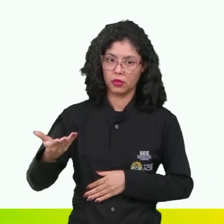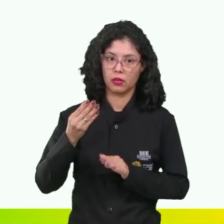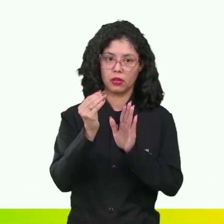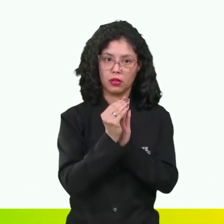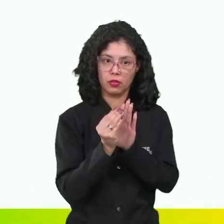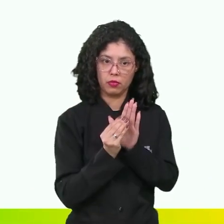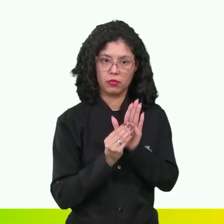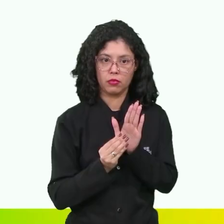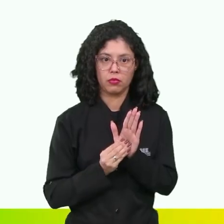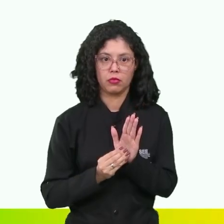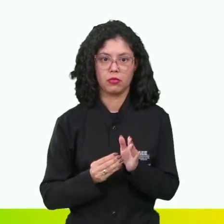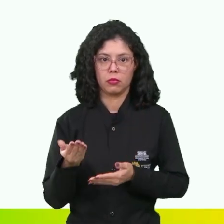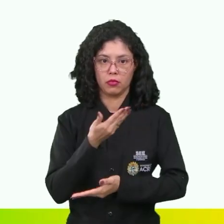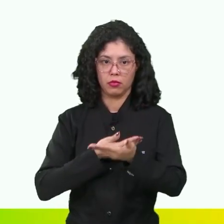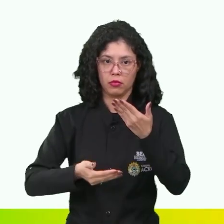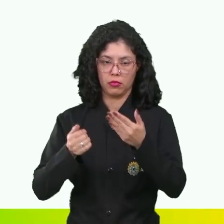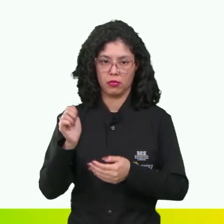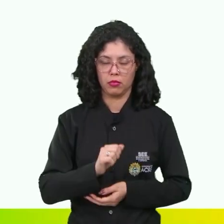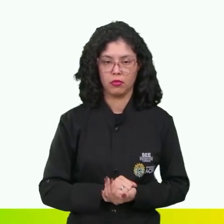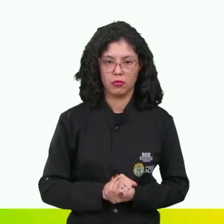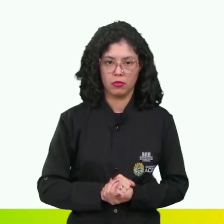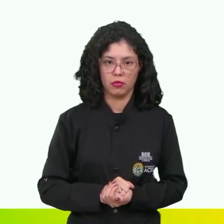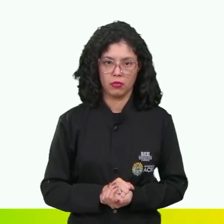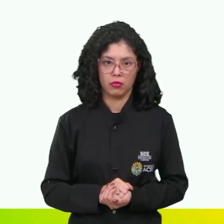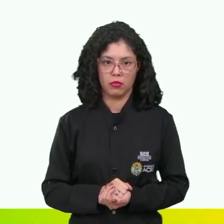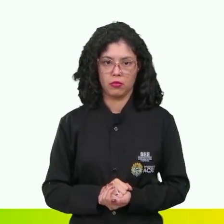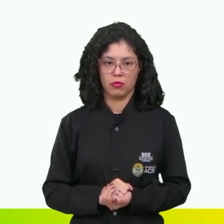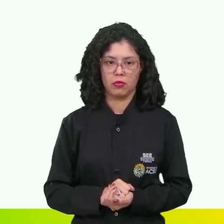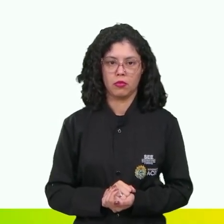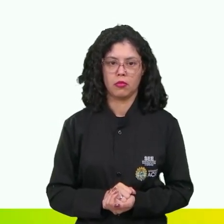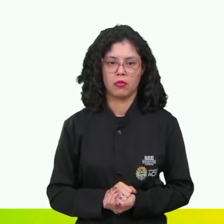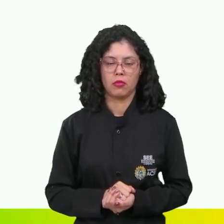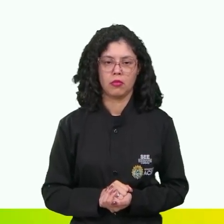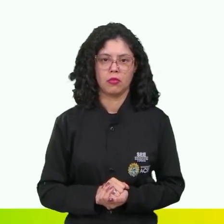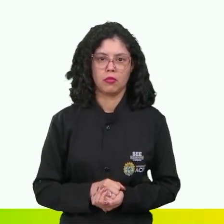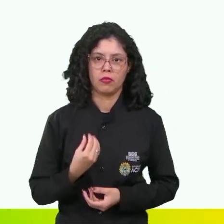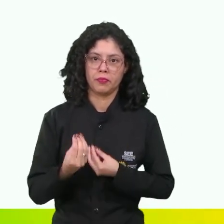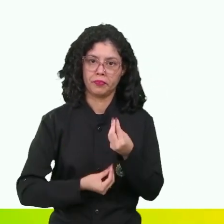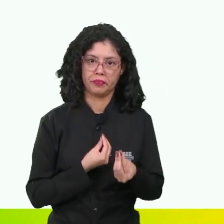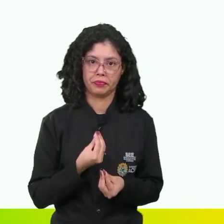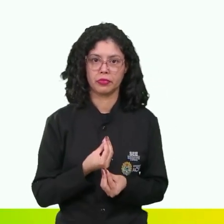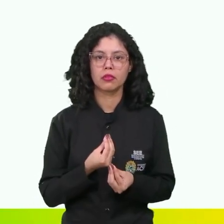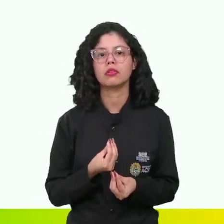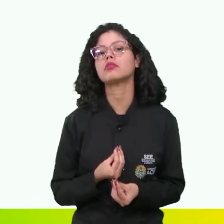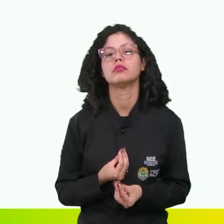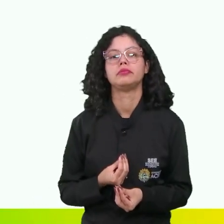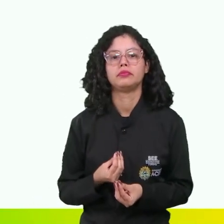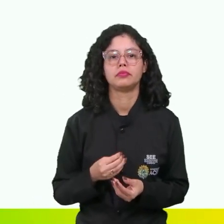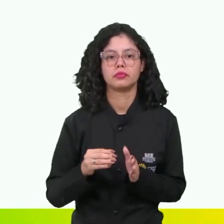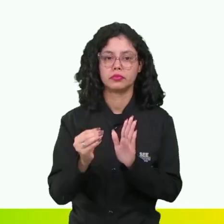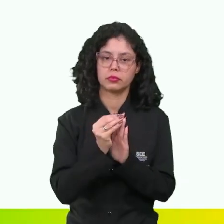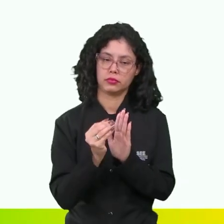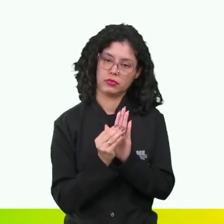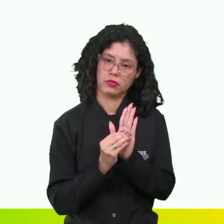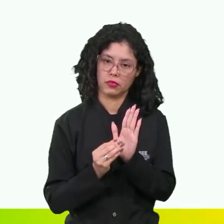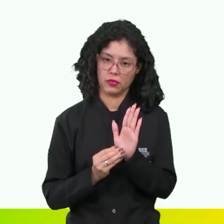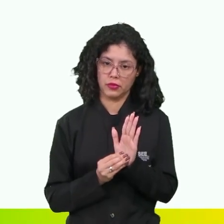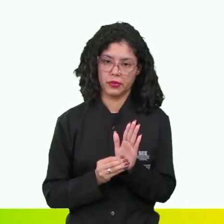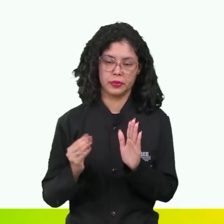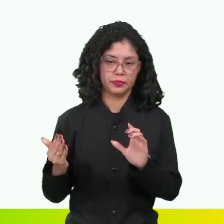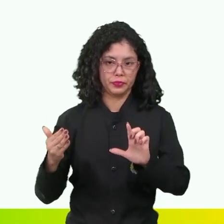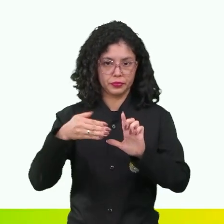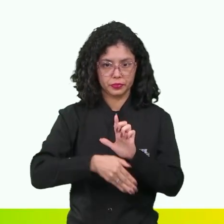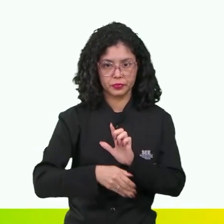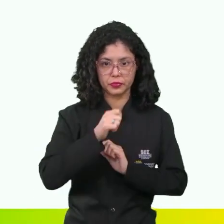dados e interações dos usuários. Como é feito aí? Através de coletas de dados, então eles